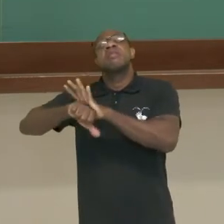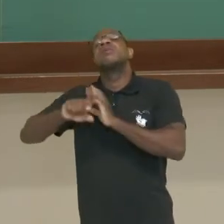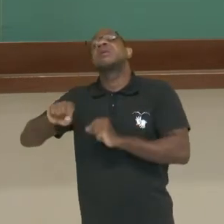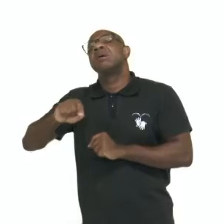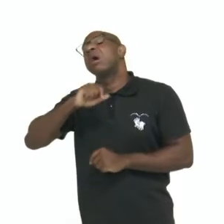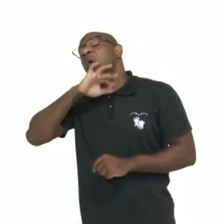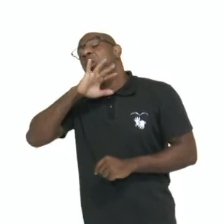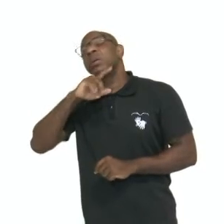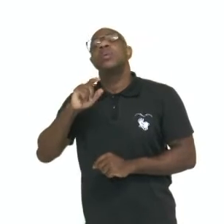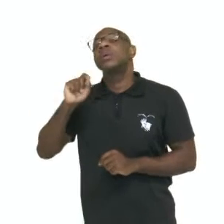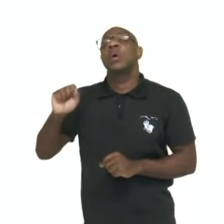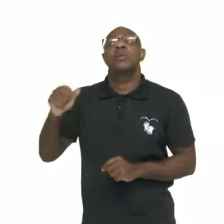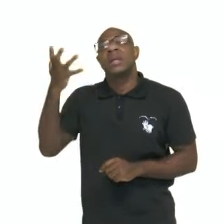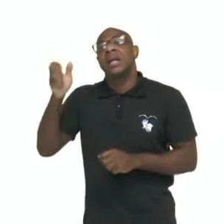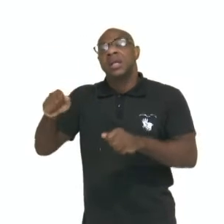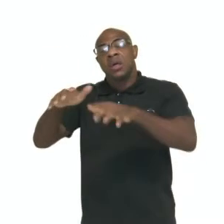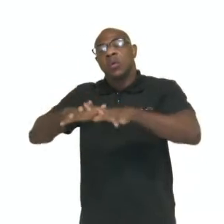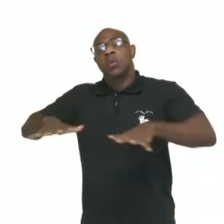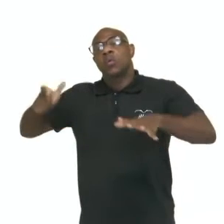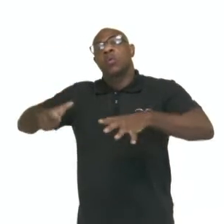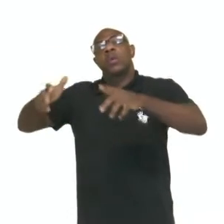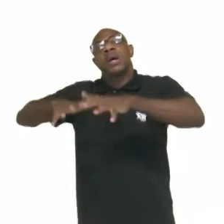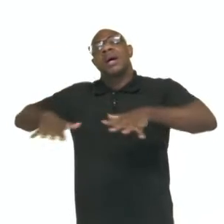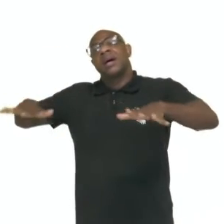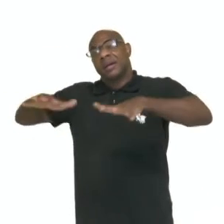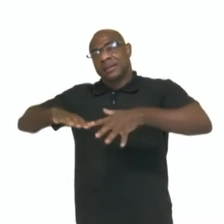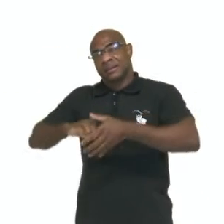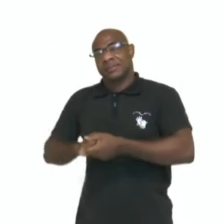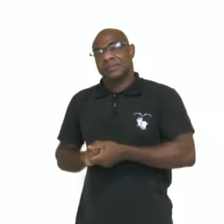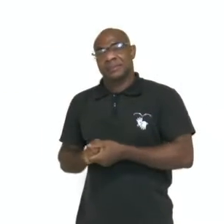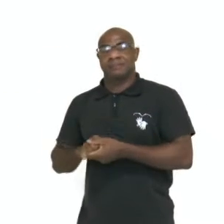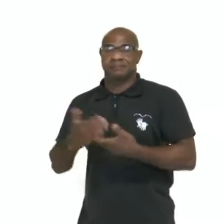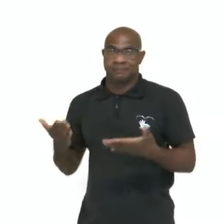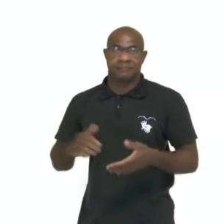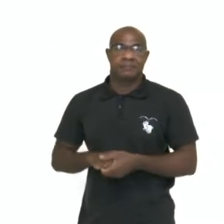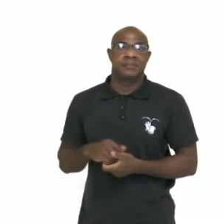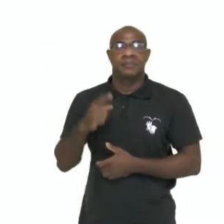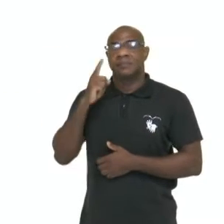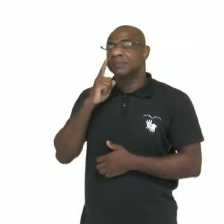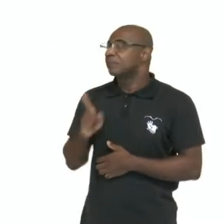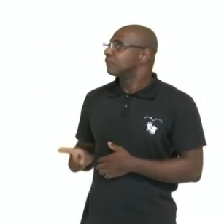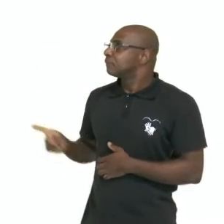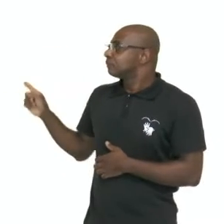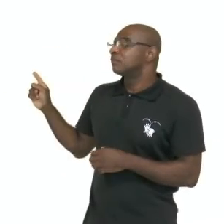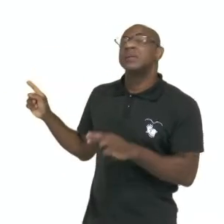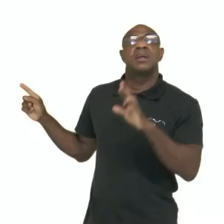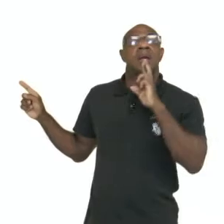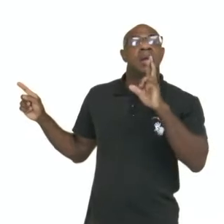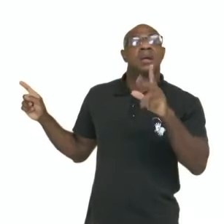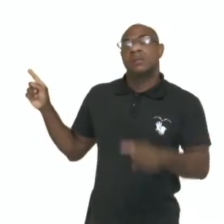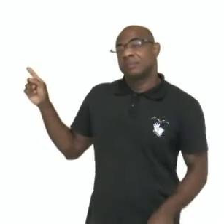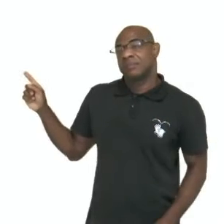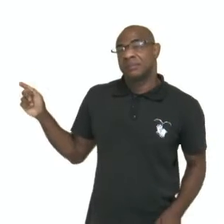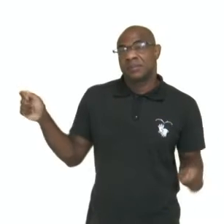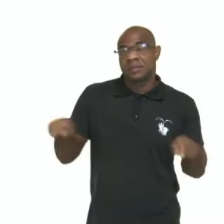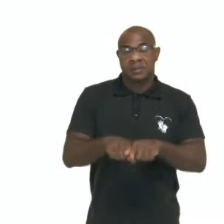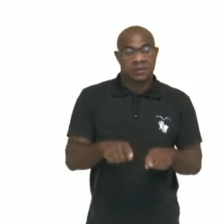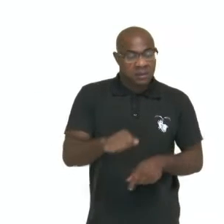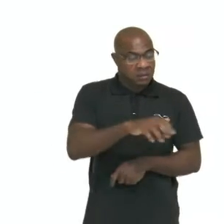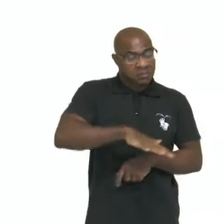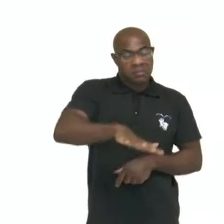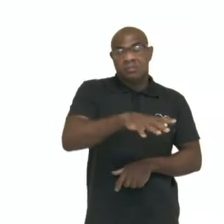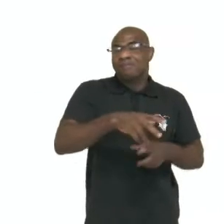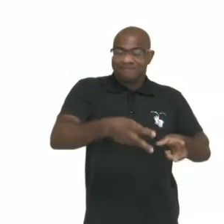Então, como um dos pontos positivos, né? Olha só, podemos então destacar a possibilidade de exploração dessas terras, dessa